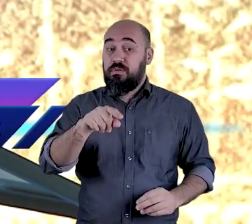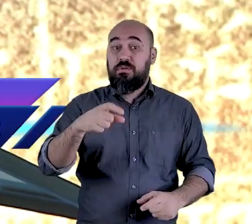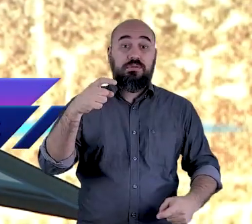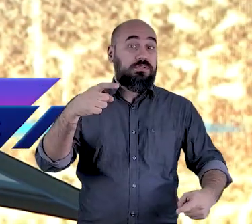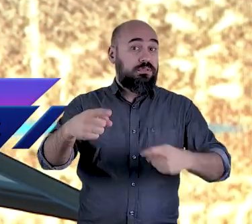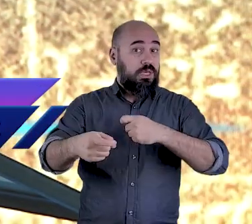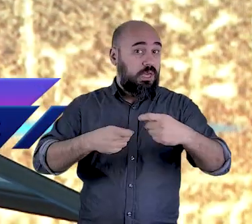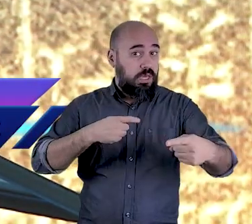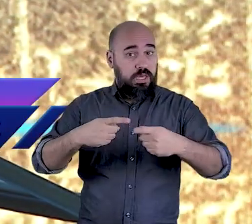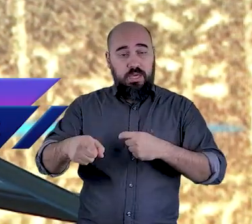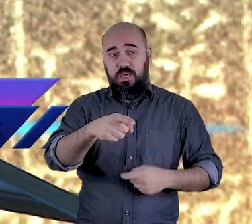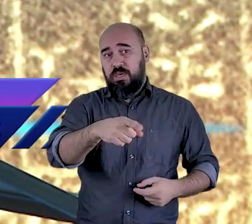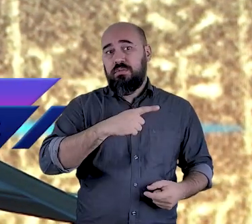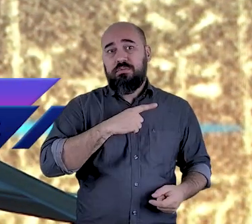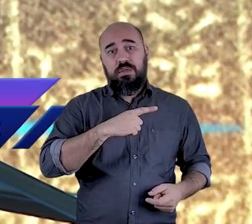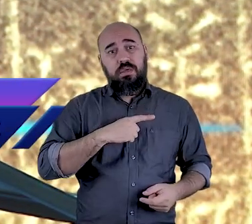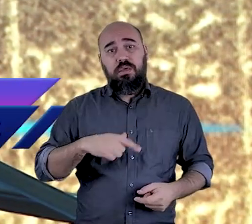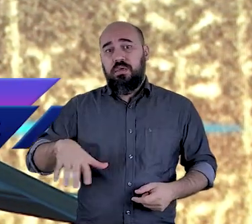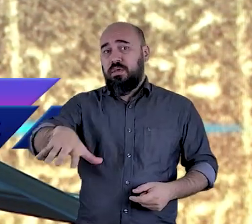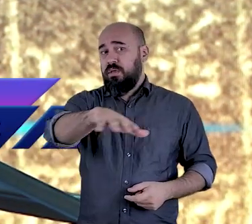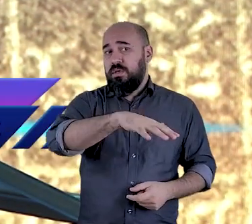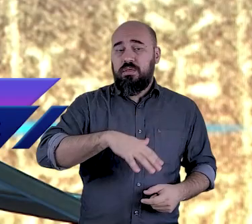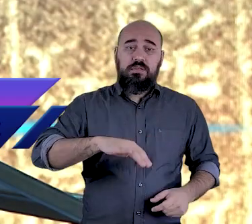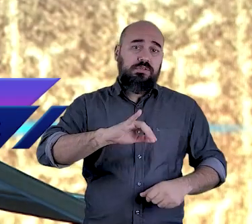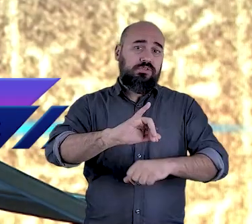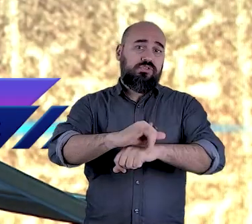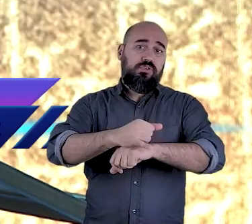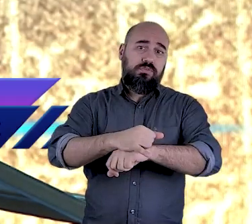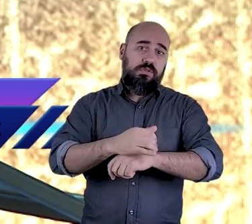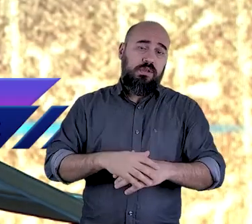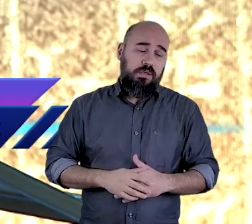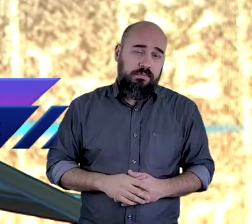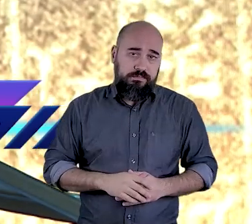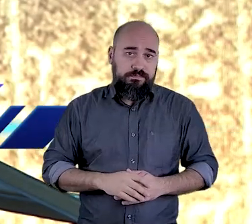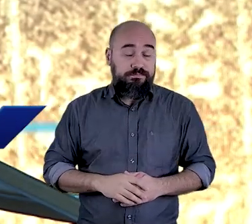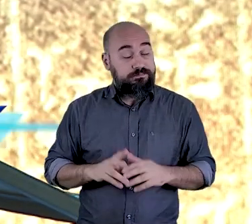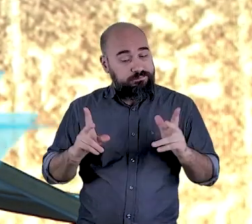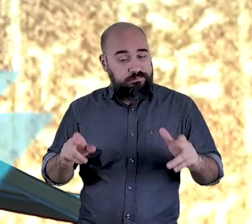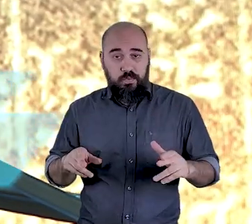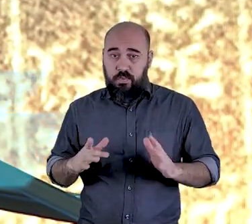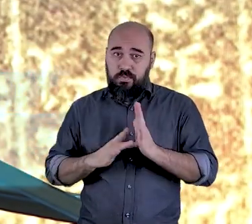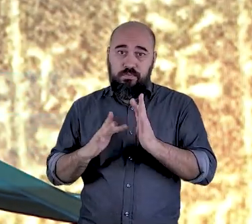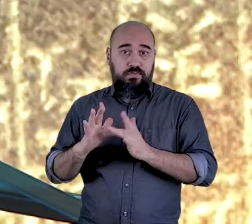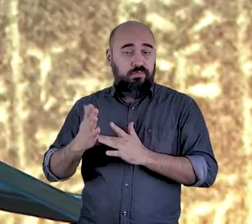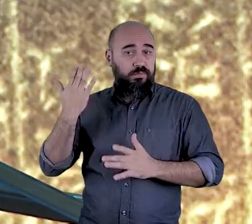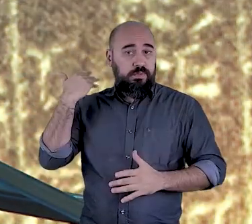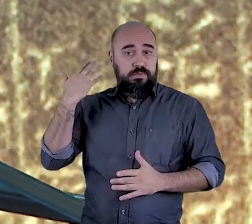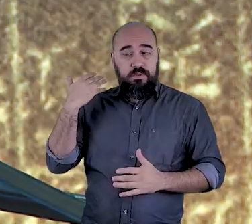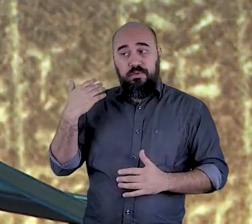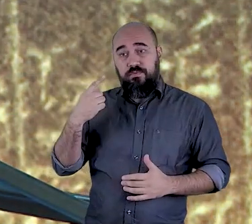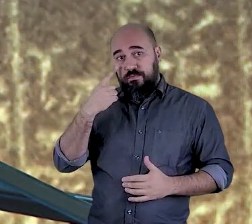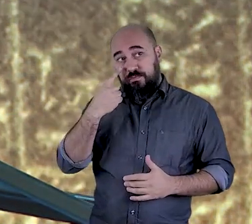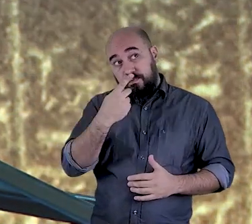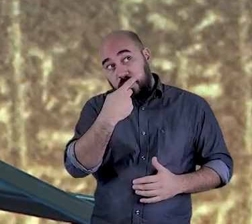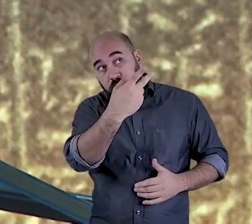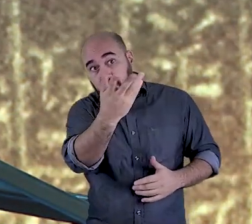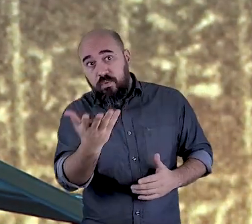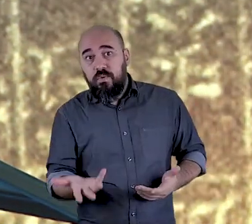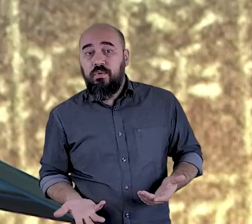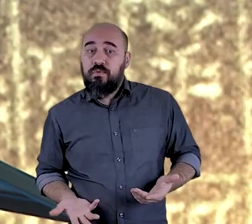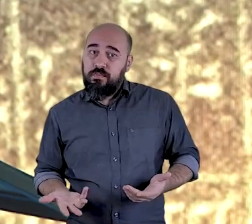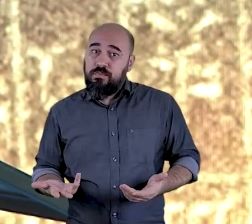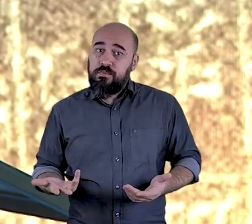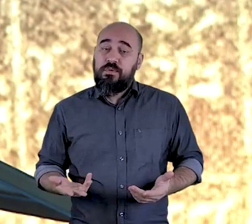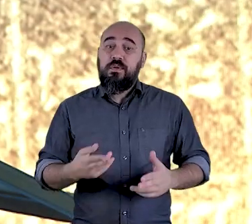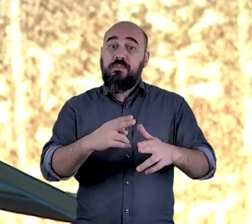estão determinadas as falações Como Jesus profetizou o Santuário Terrestre seria destruído